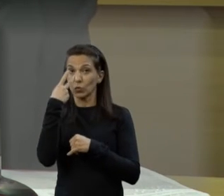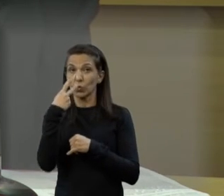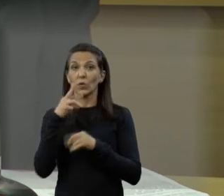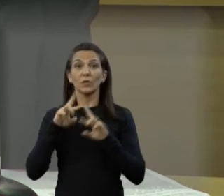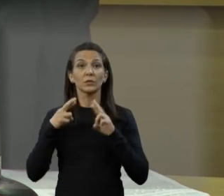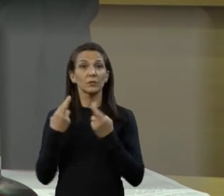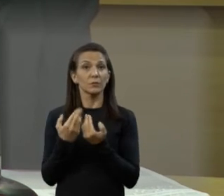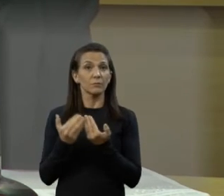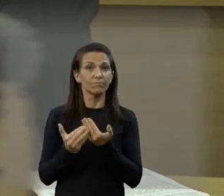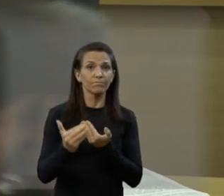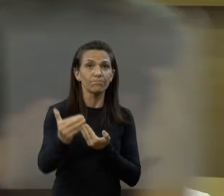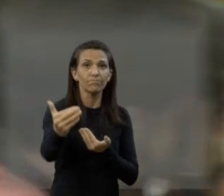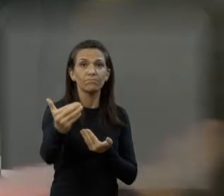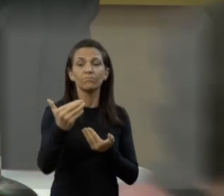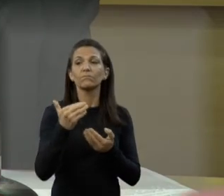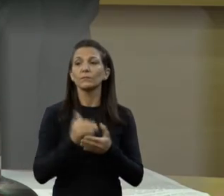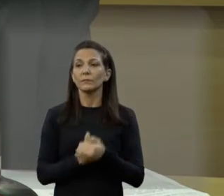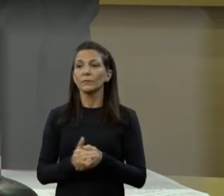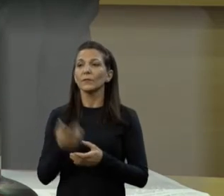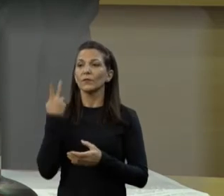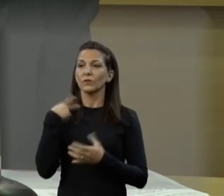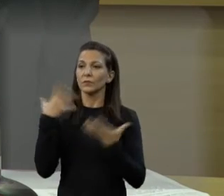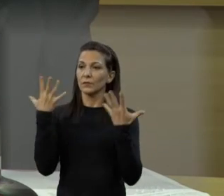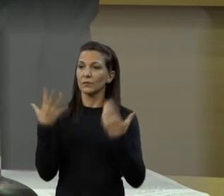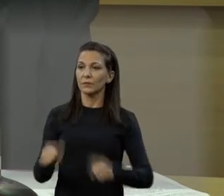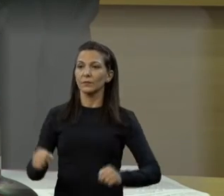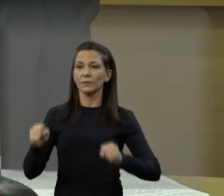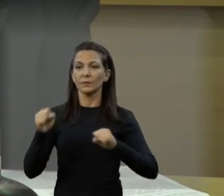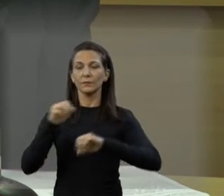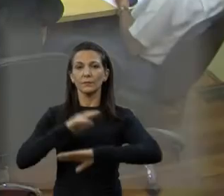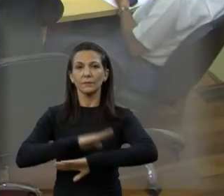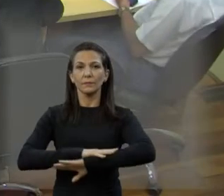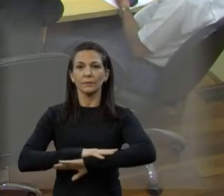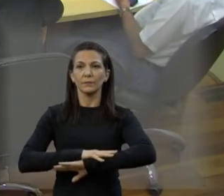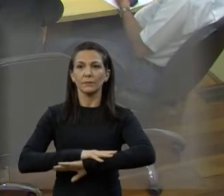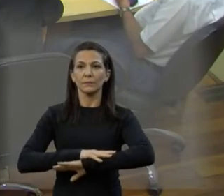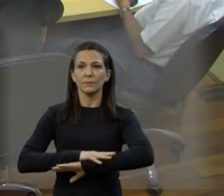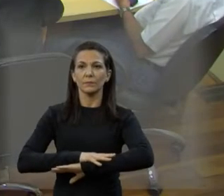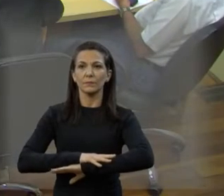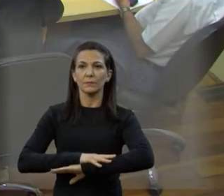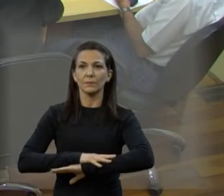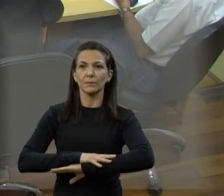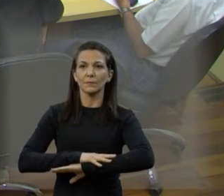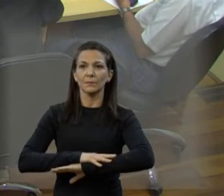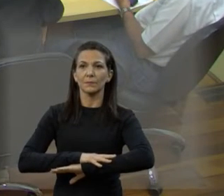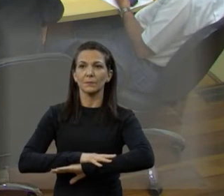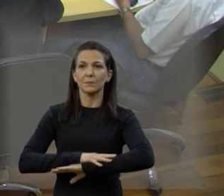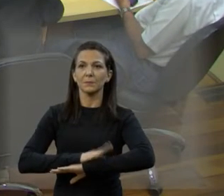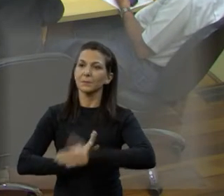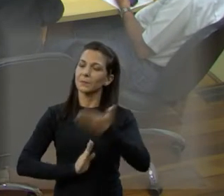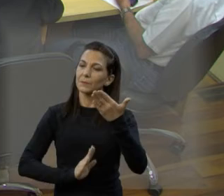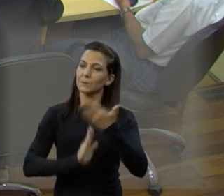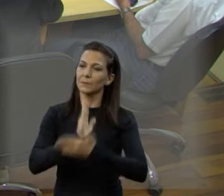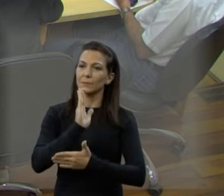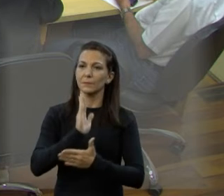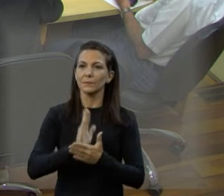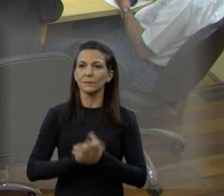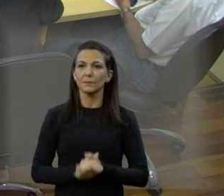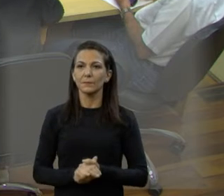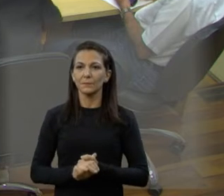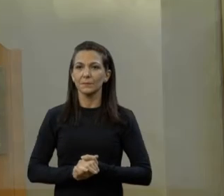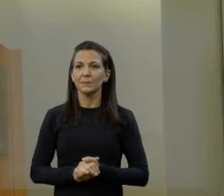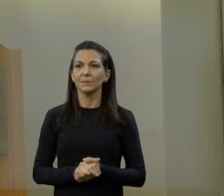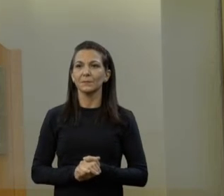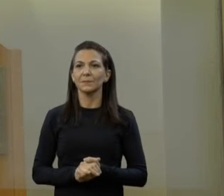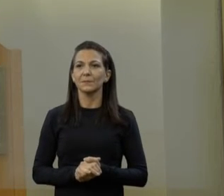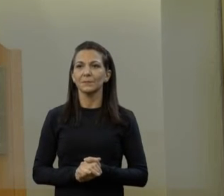a sessão quem estiver de acordo permaneçam Como estão aprovado vereadora Fabi